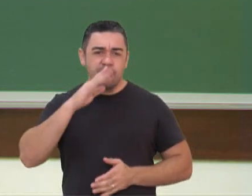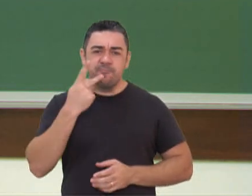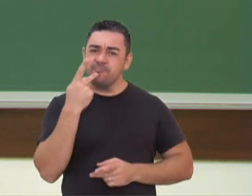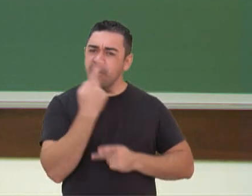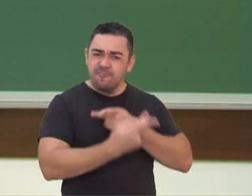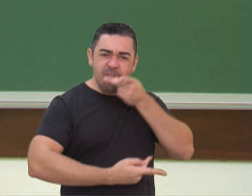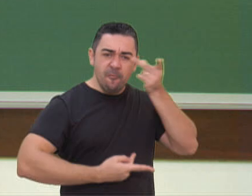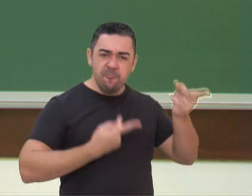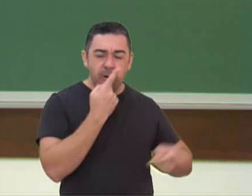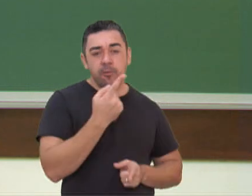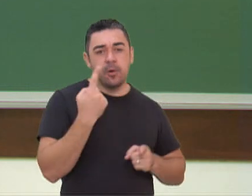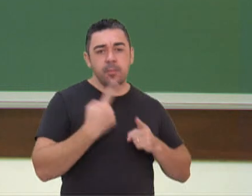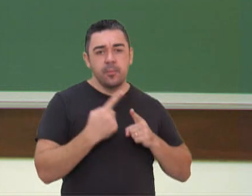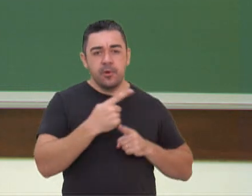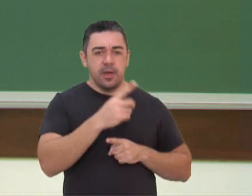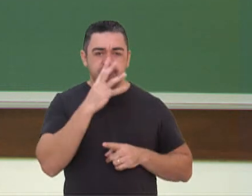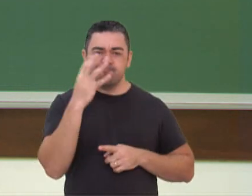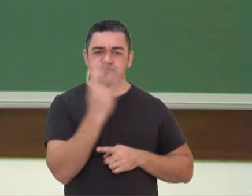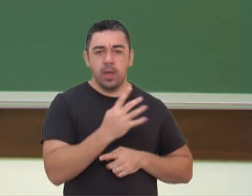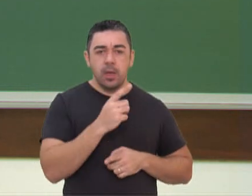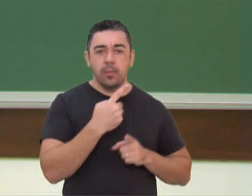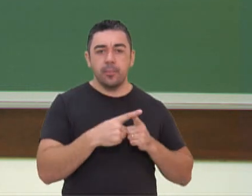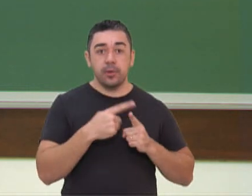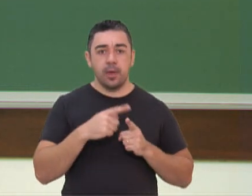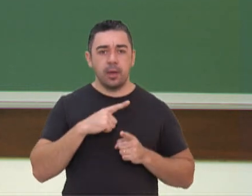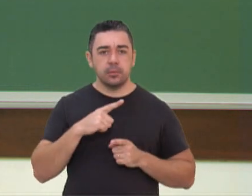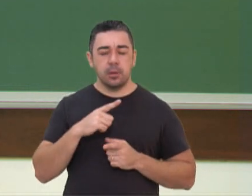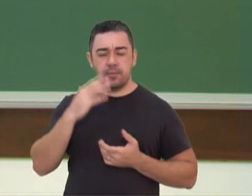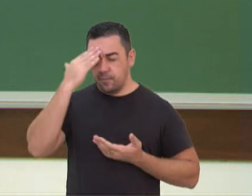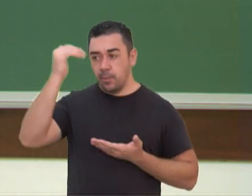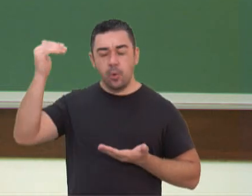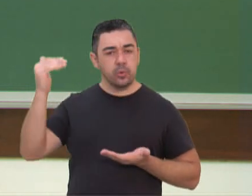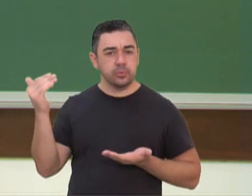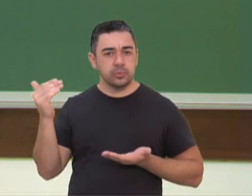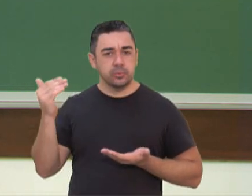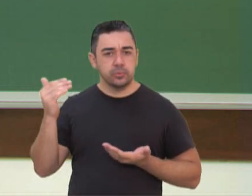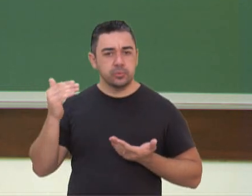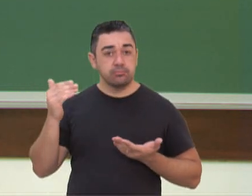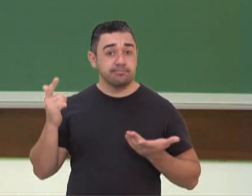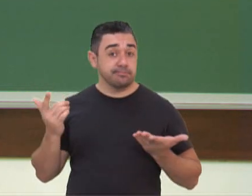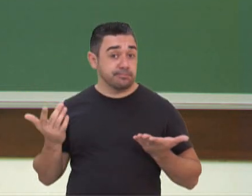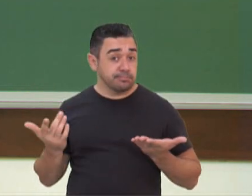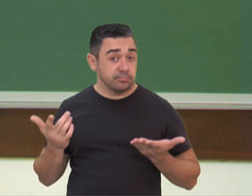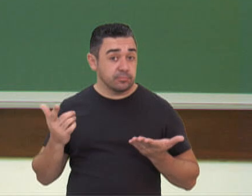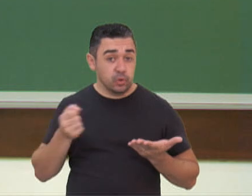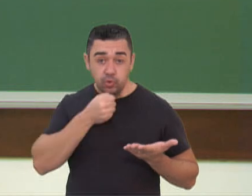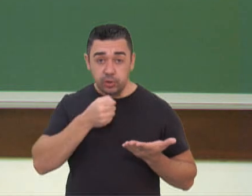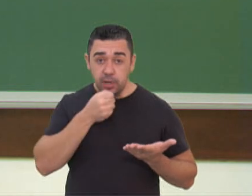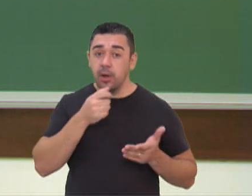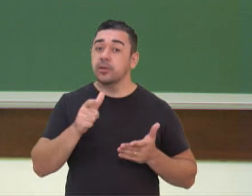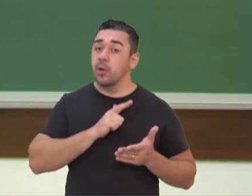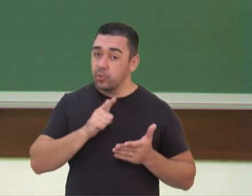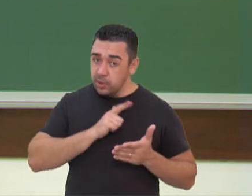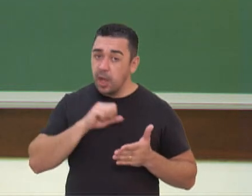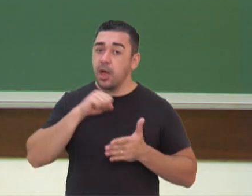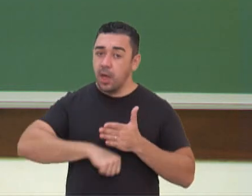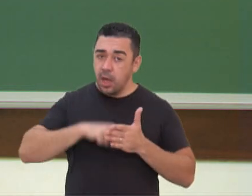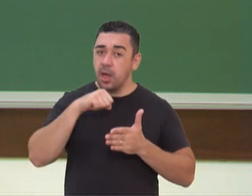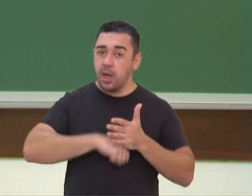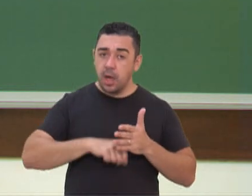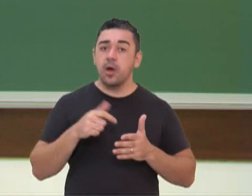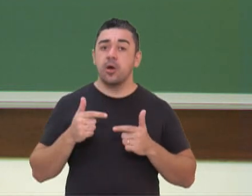dessa presença dela com destaque nos grandes telejornais. Então, existe uma luta ainda